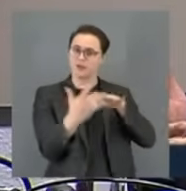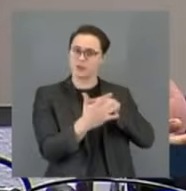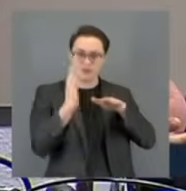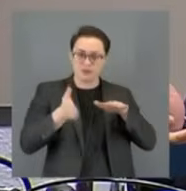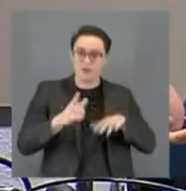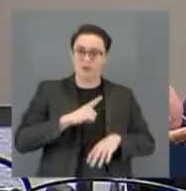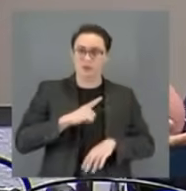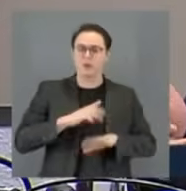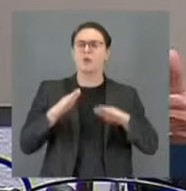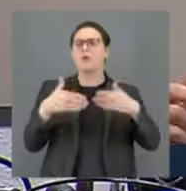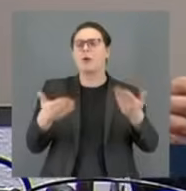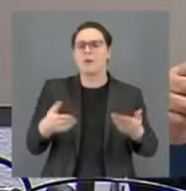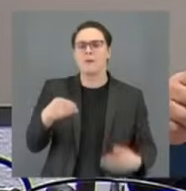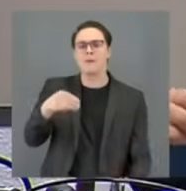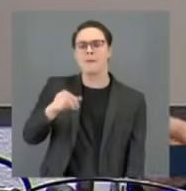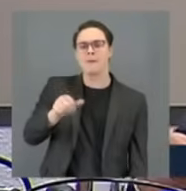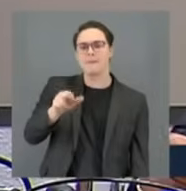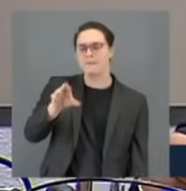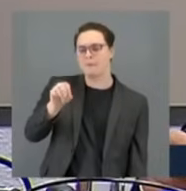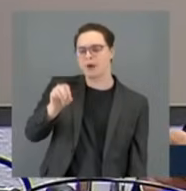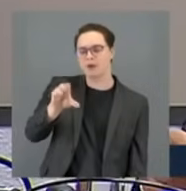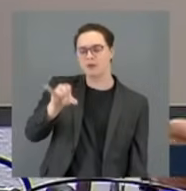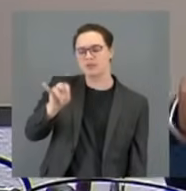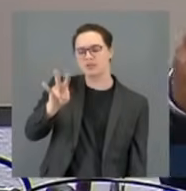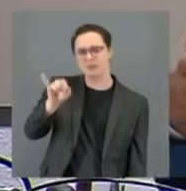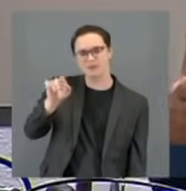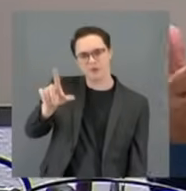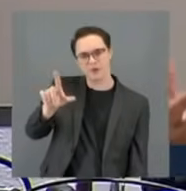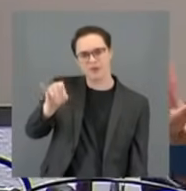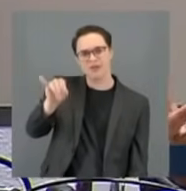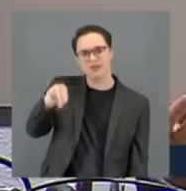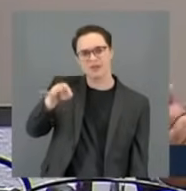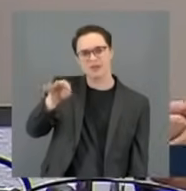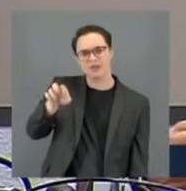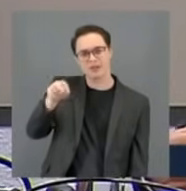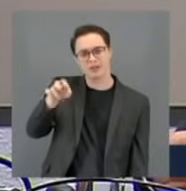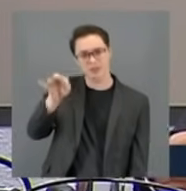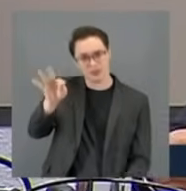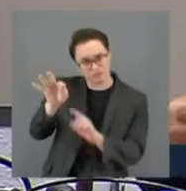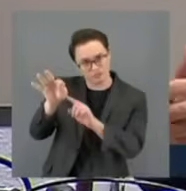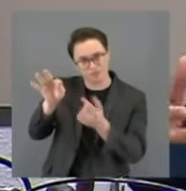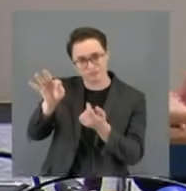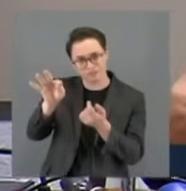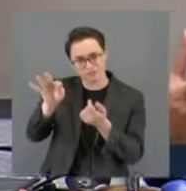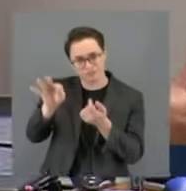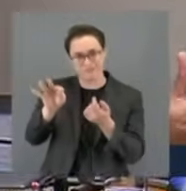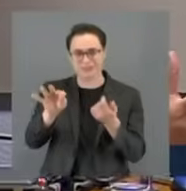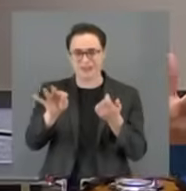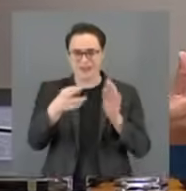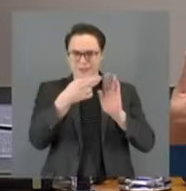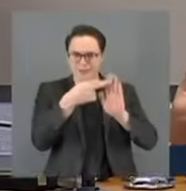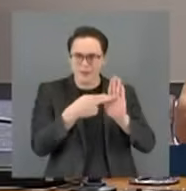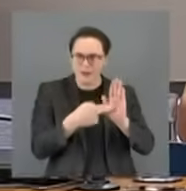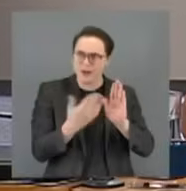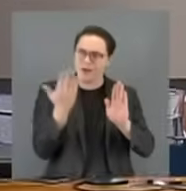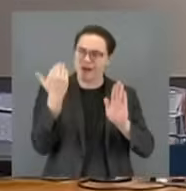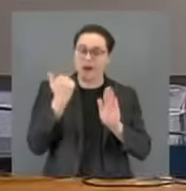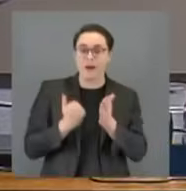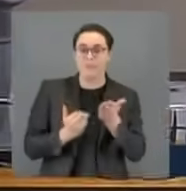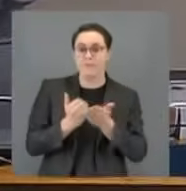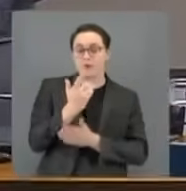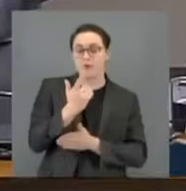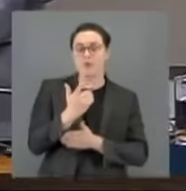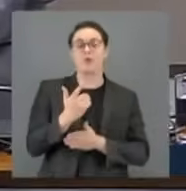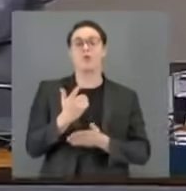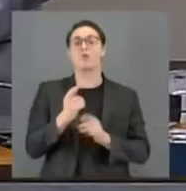Marco Civil da Internet. É uma legislação robusta, e que foi aprovada em